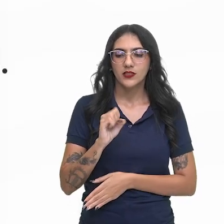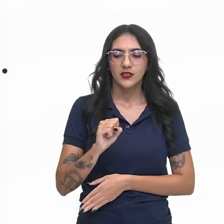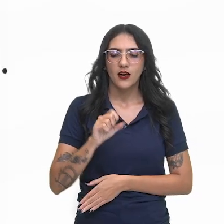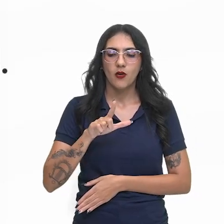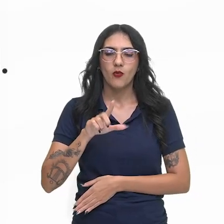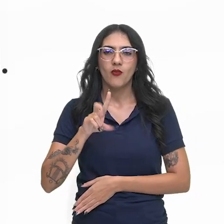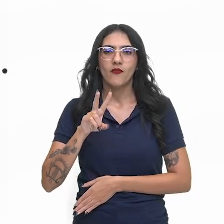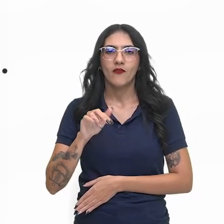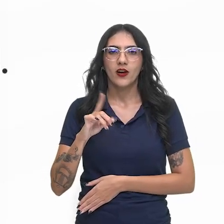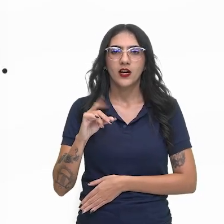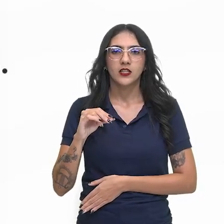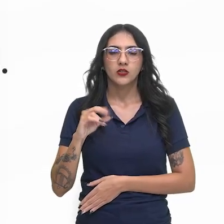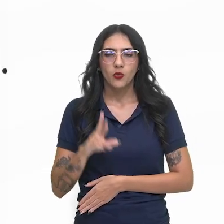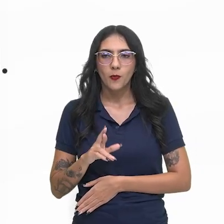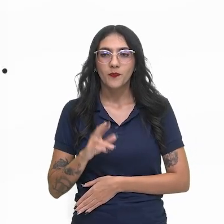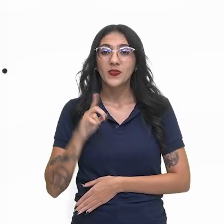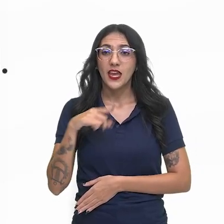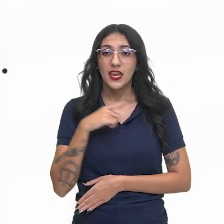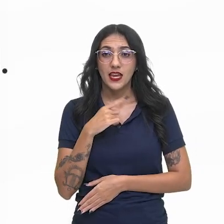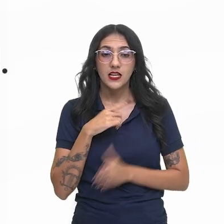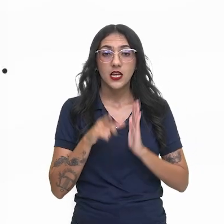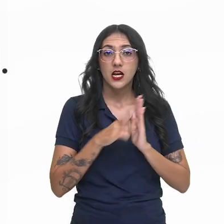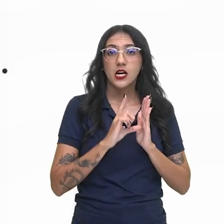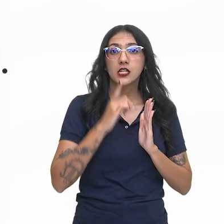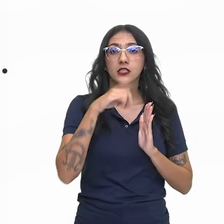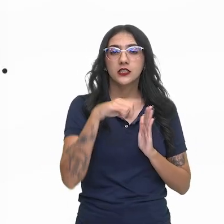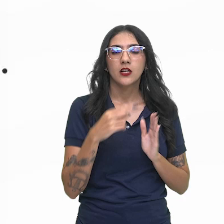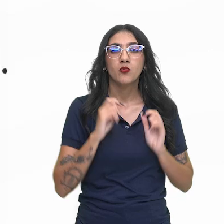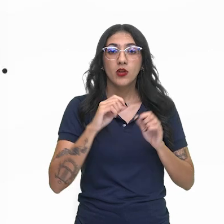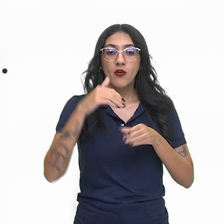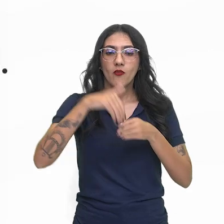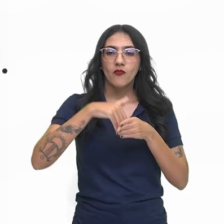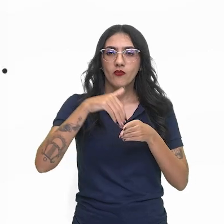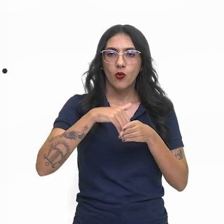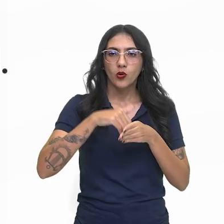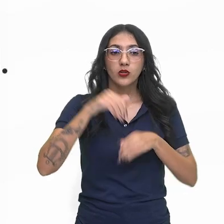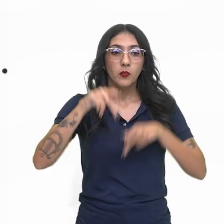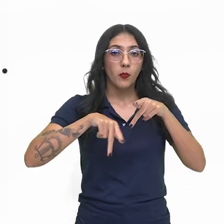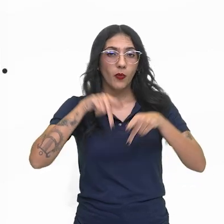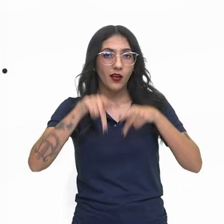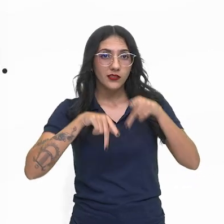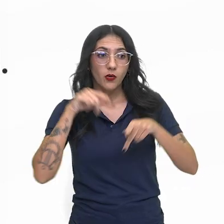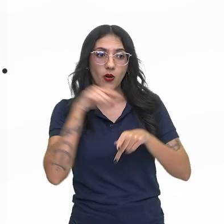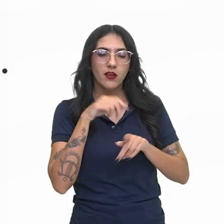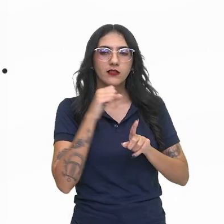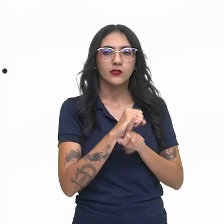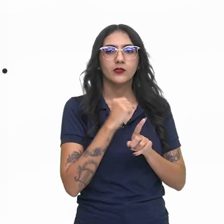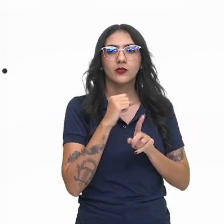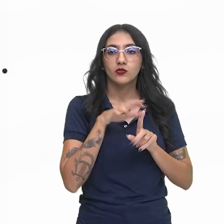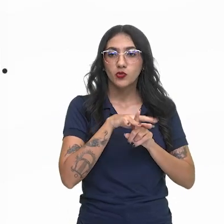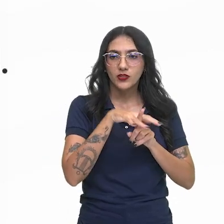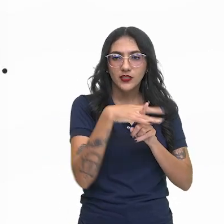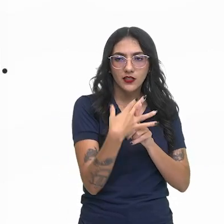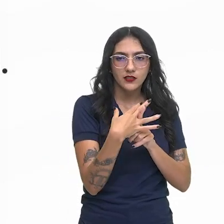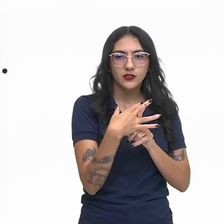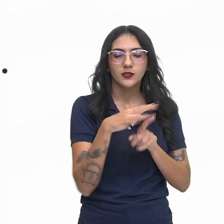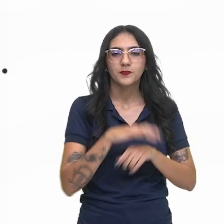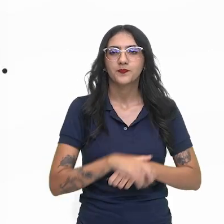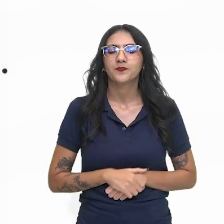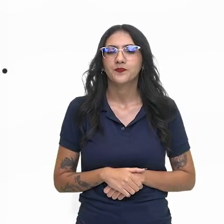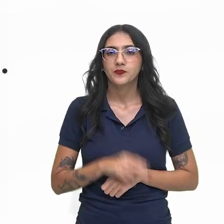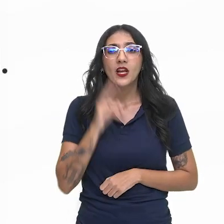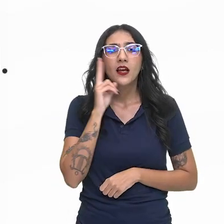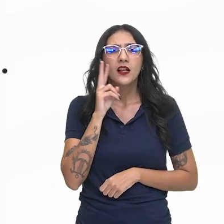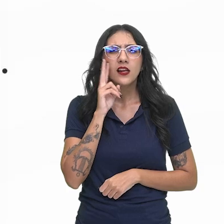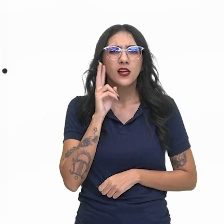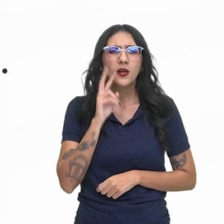primeiro socialista eleito por voto popular na América do Sul. Tá? Lembre-se que quando a gente fala de combate ao